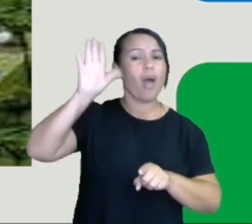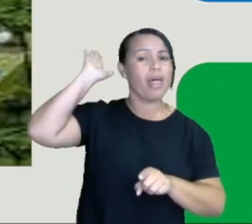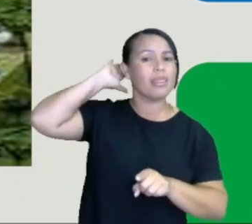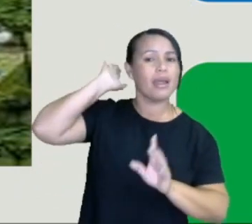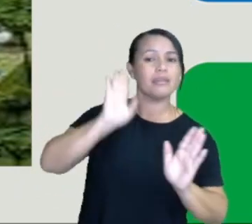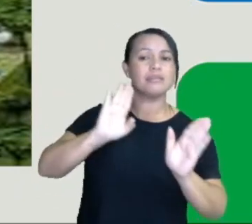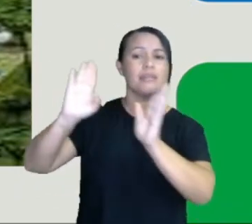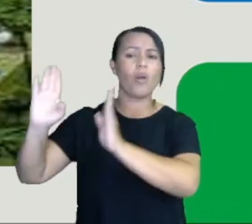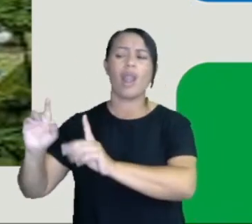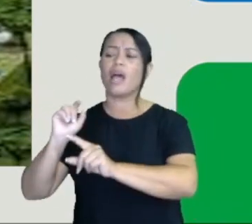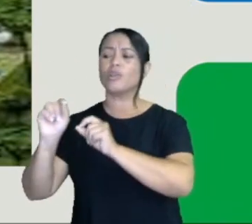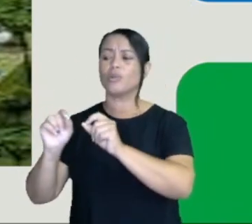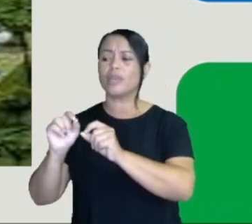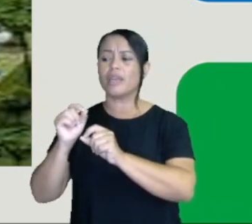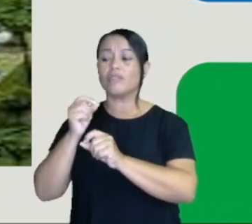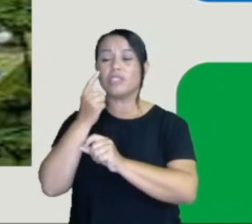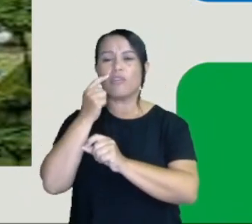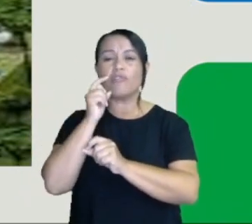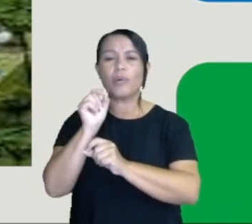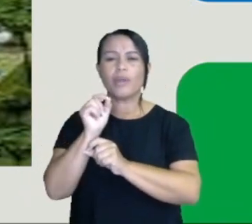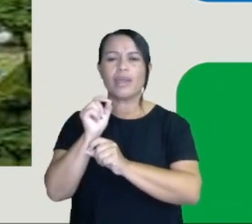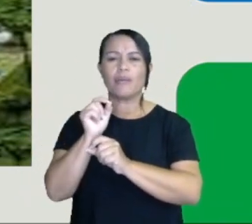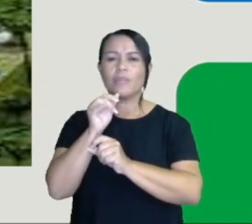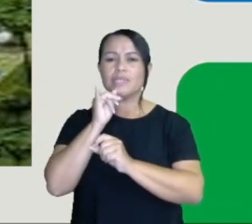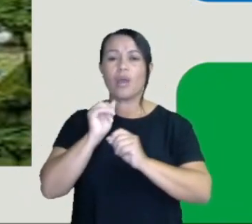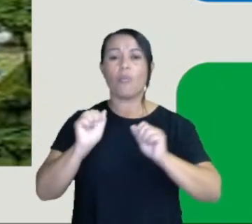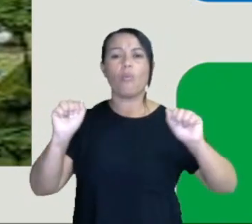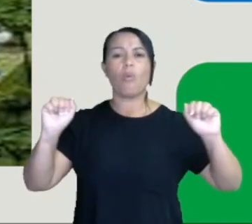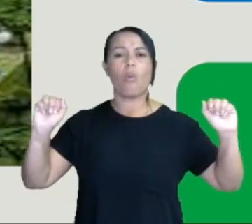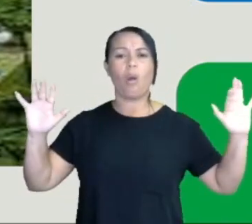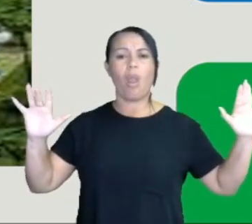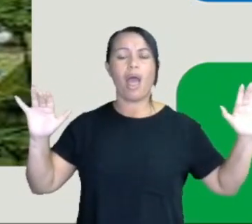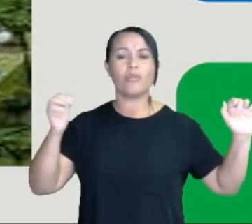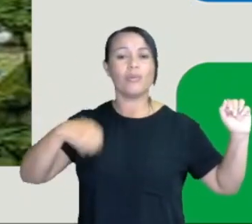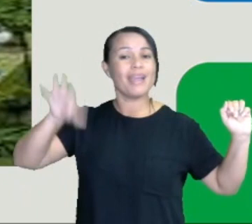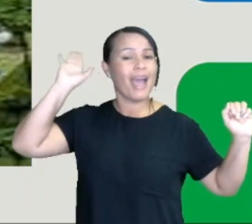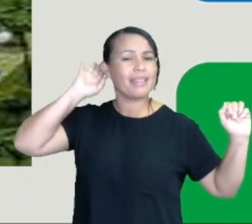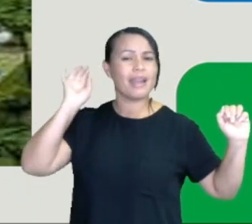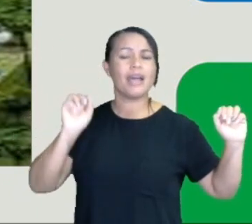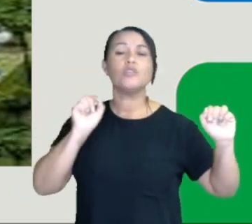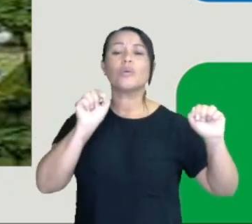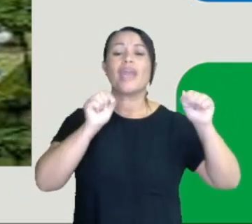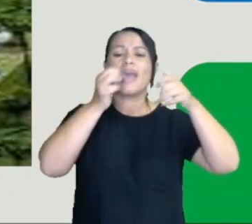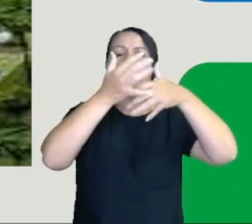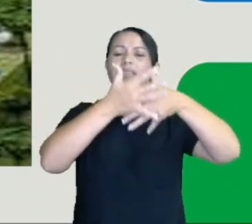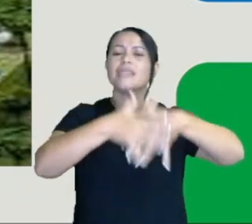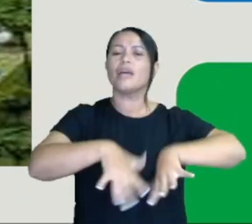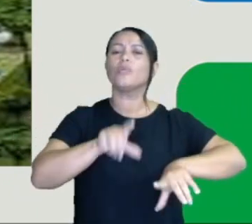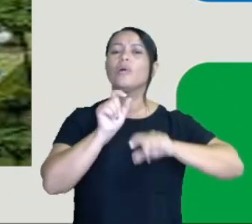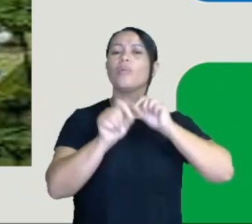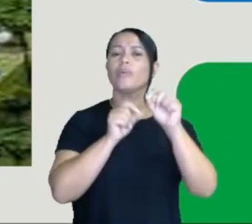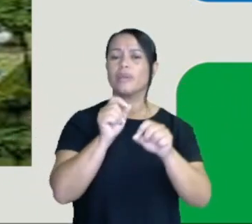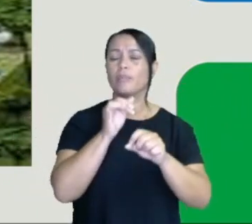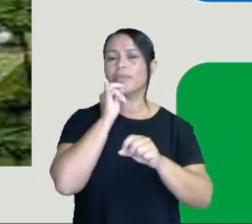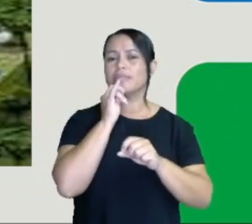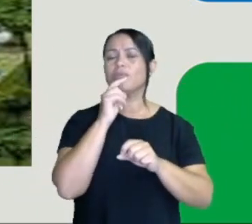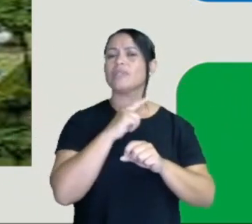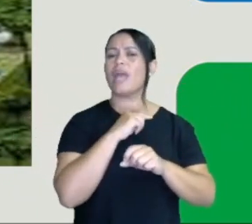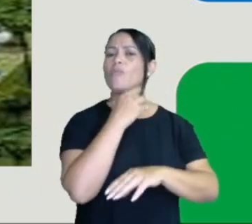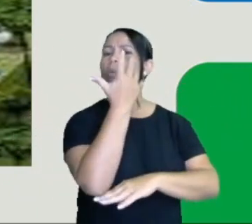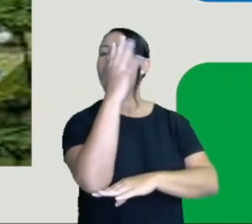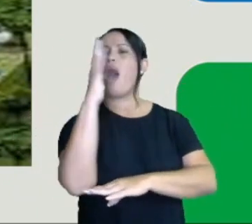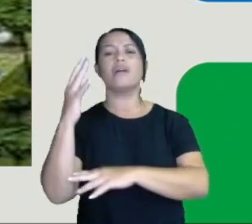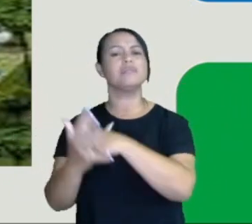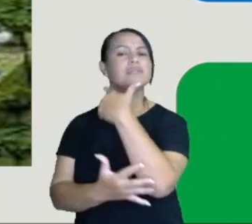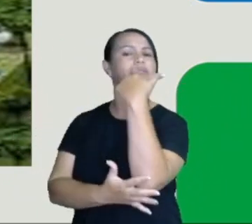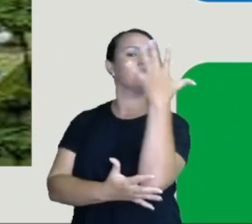vão ver elementos naturais. Então, quais são os elementos naturais? Né? Nós temos as